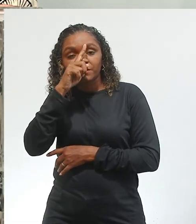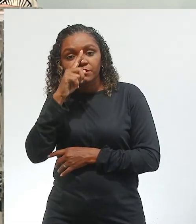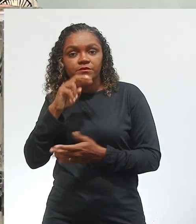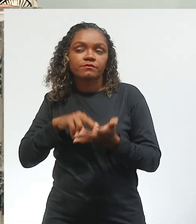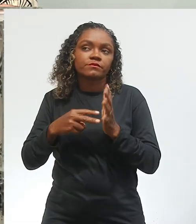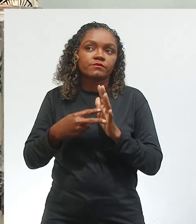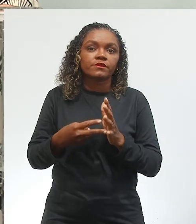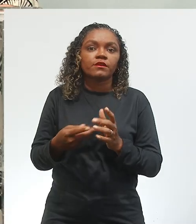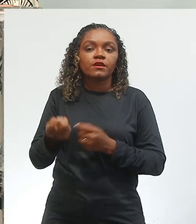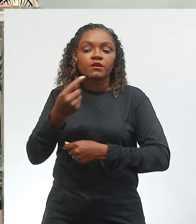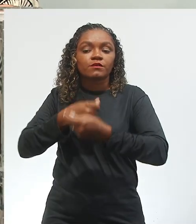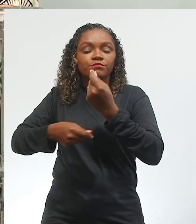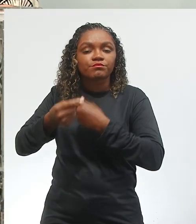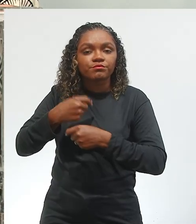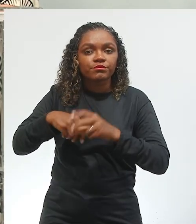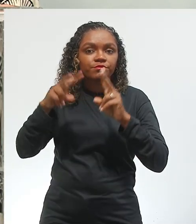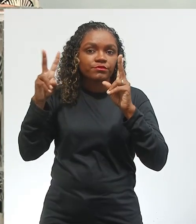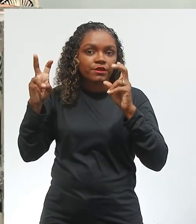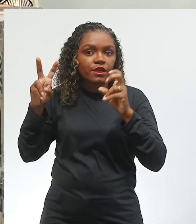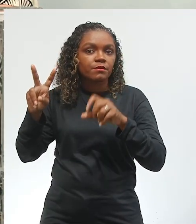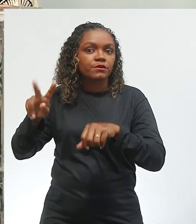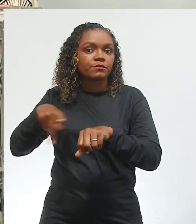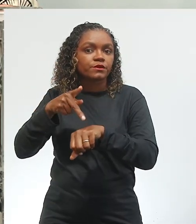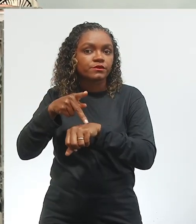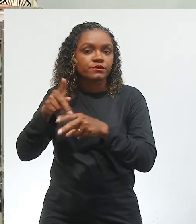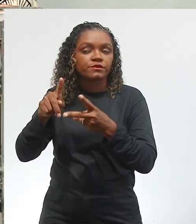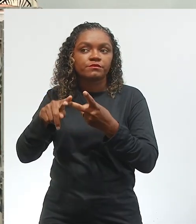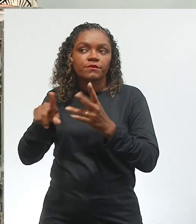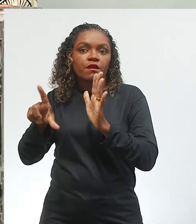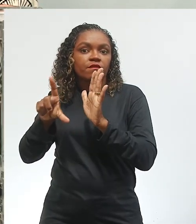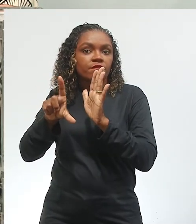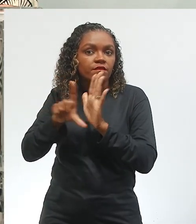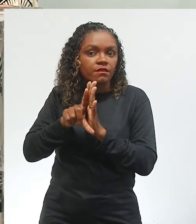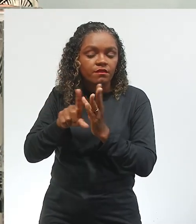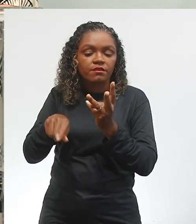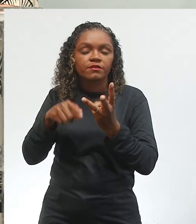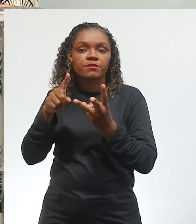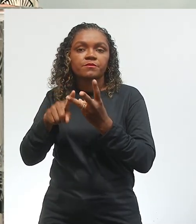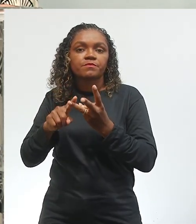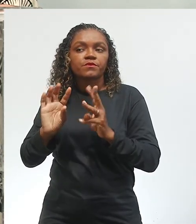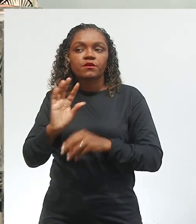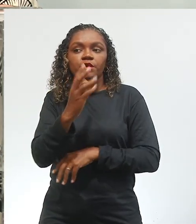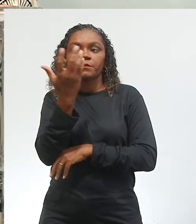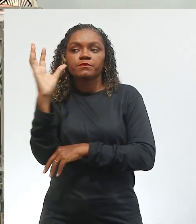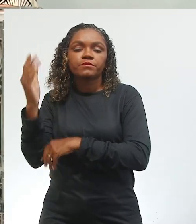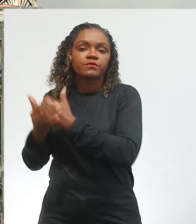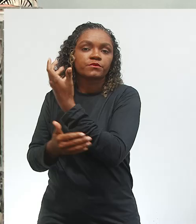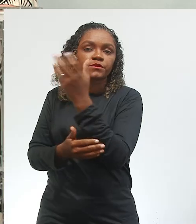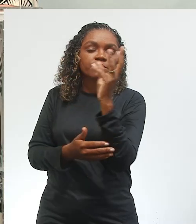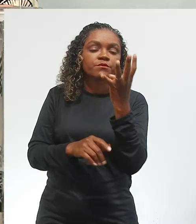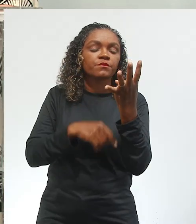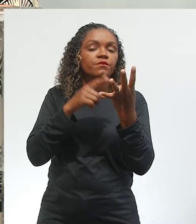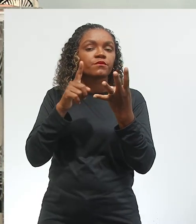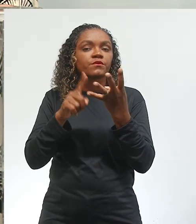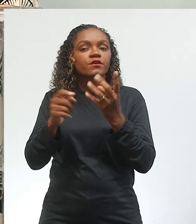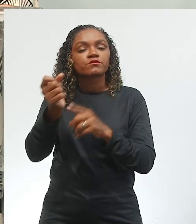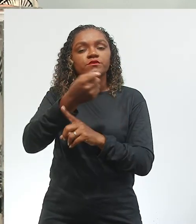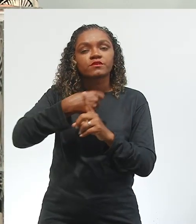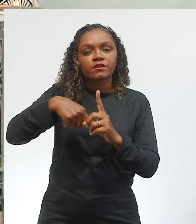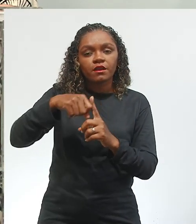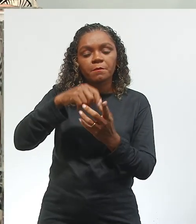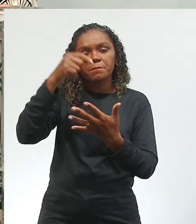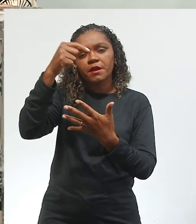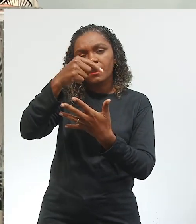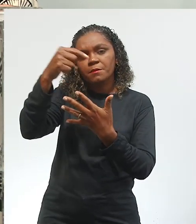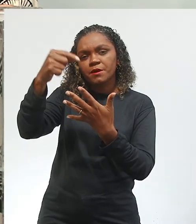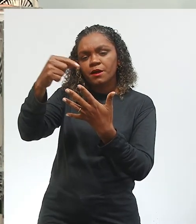do país, as leis que podem não estar favoráveis, a questão ambiental, a questão social,